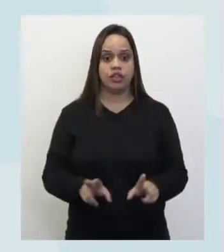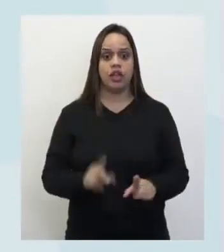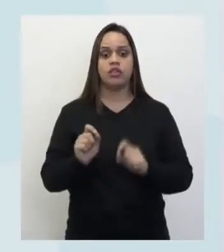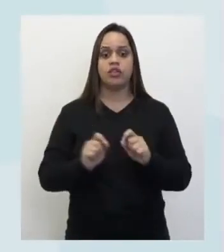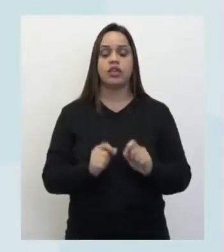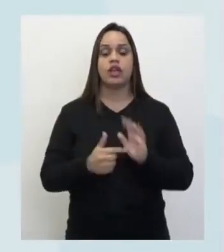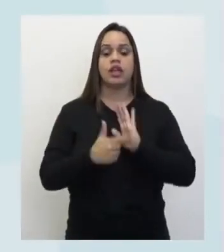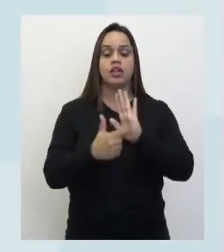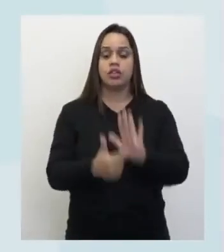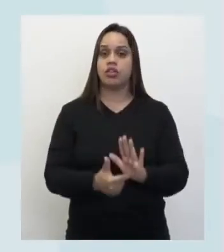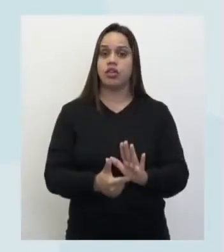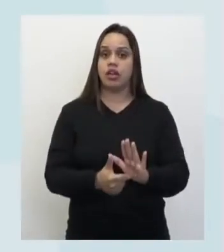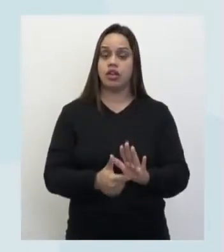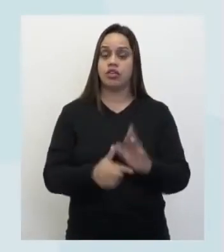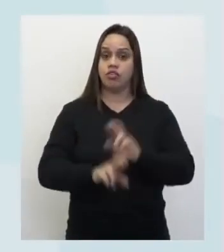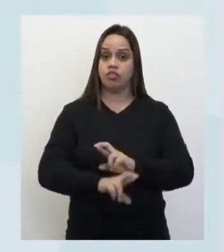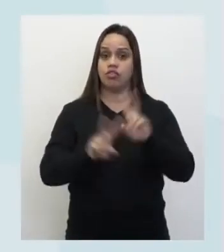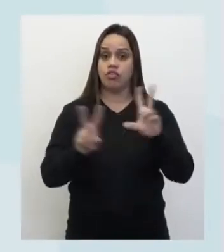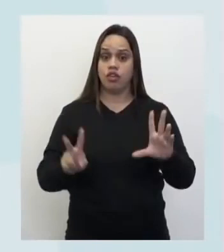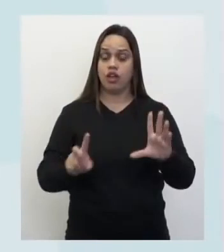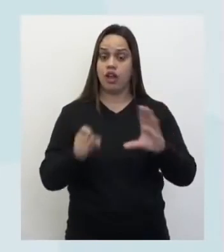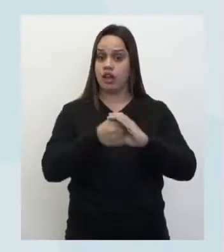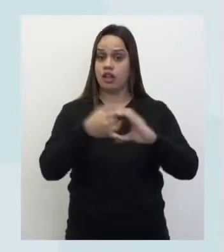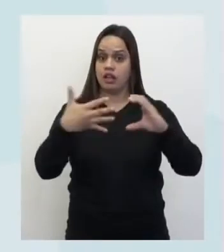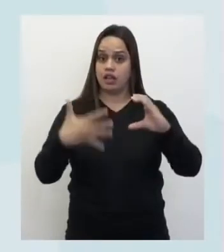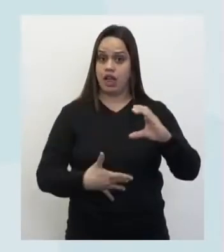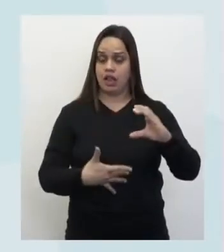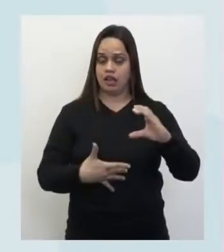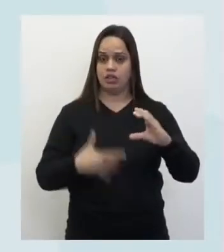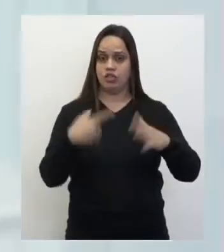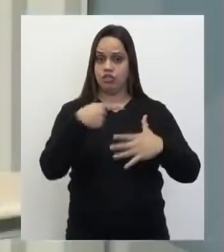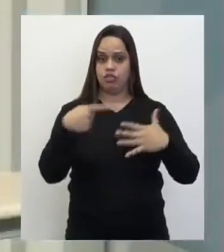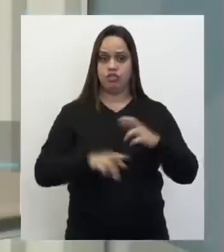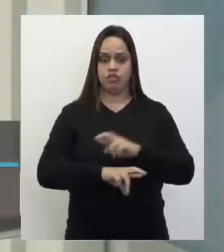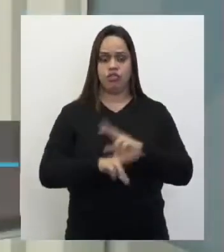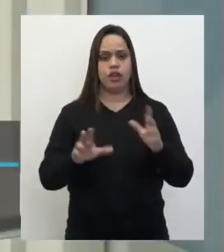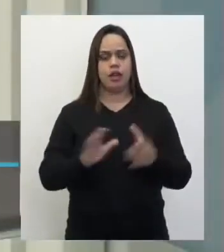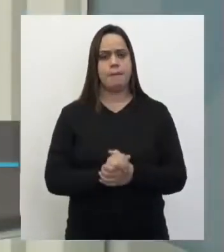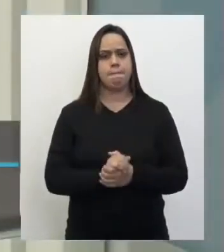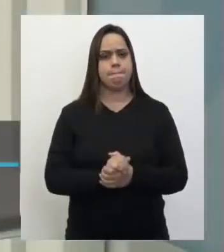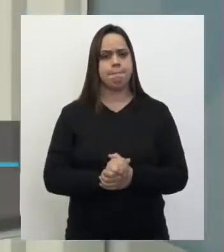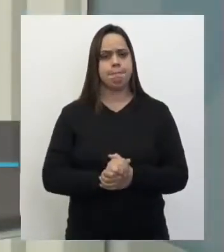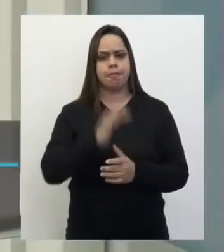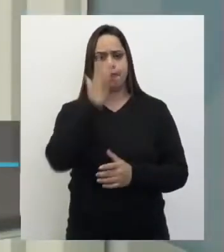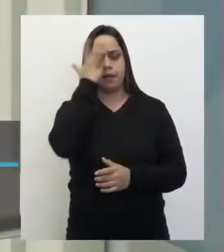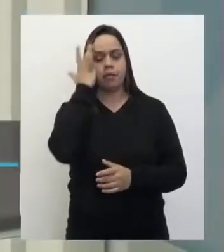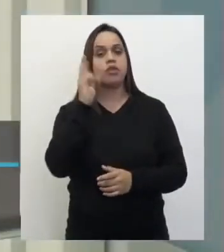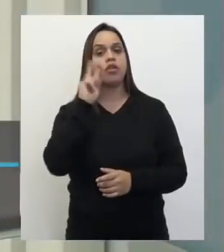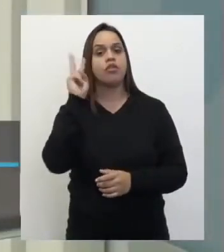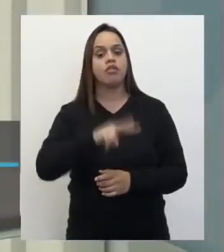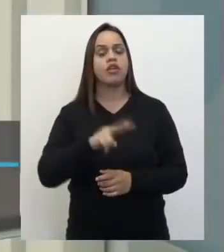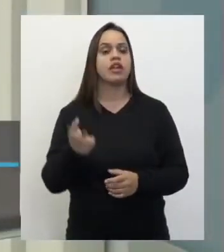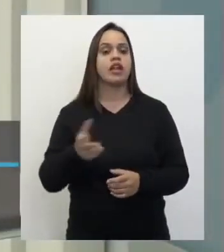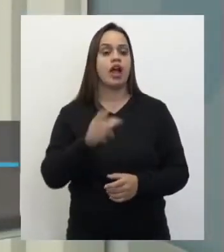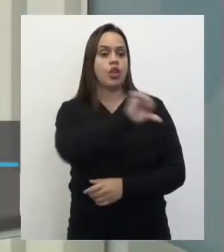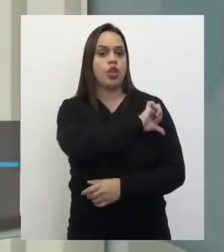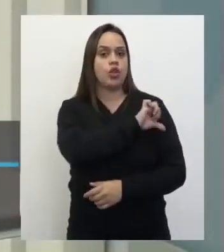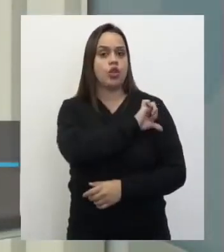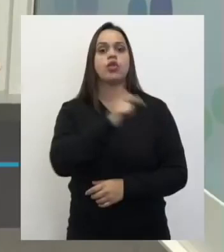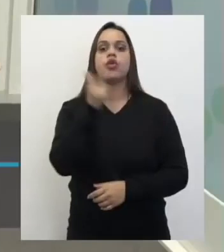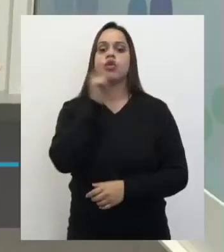que indica diferença nas características. Quem está no 9º ano tem condições de fazer